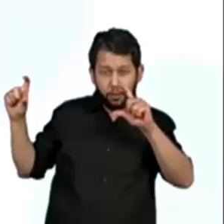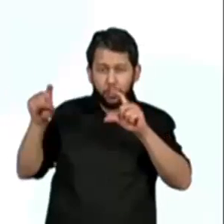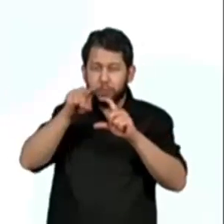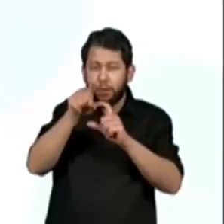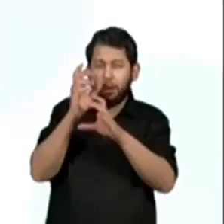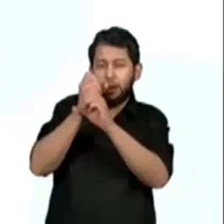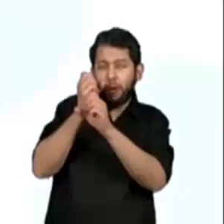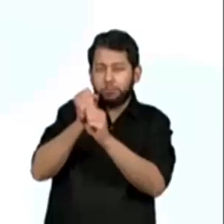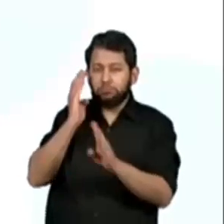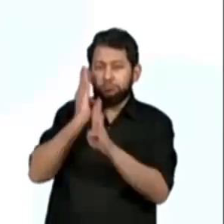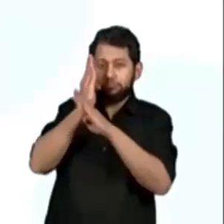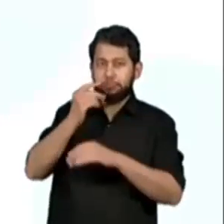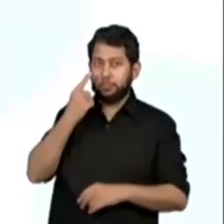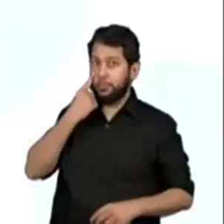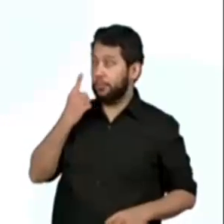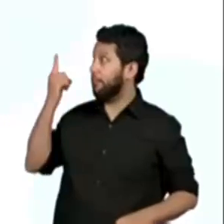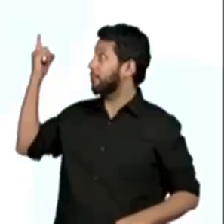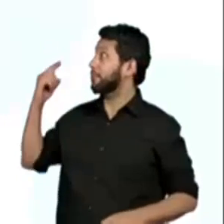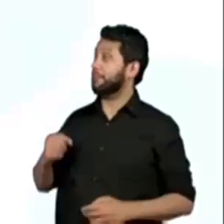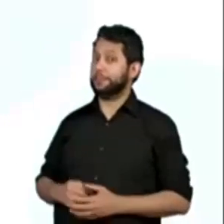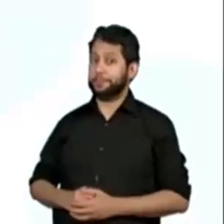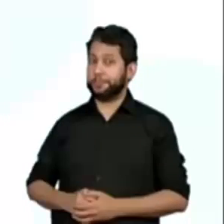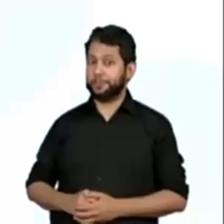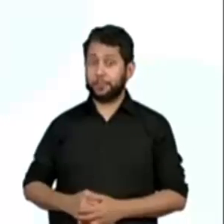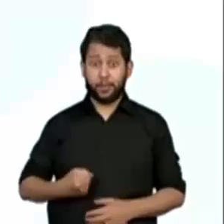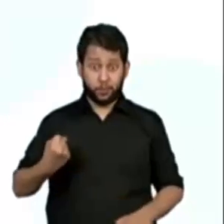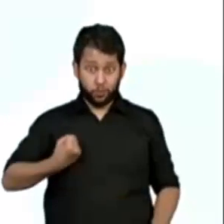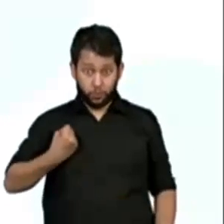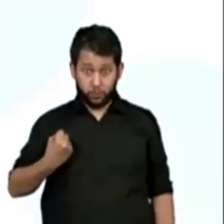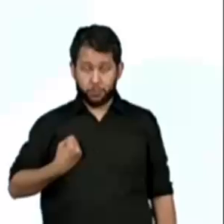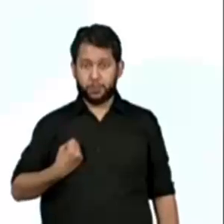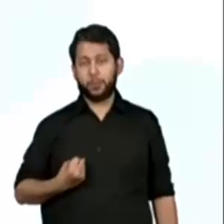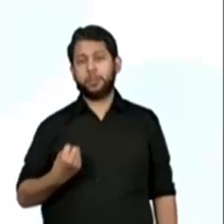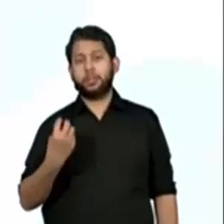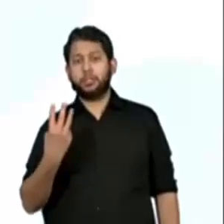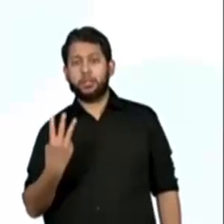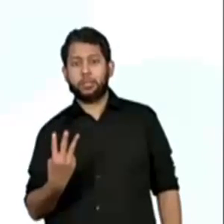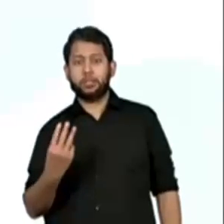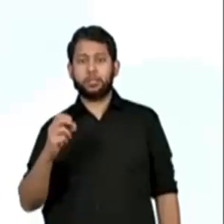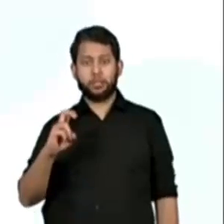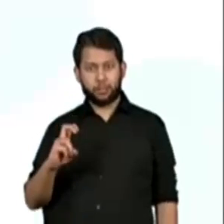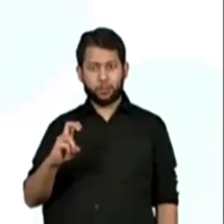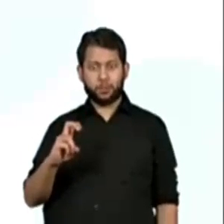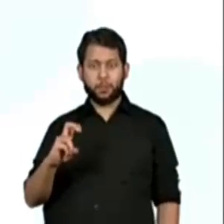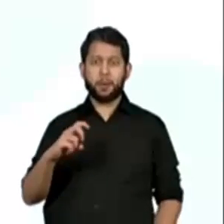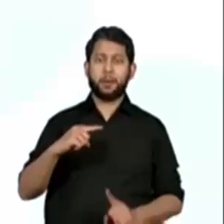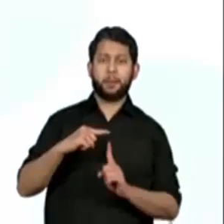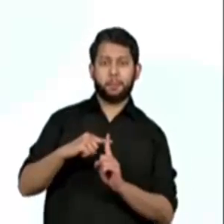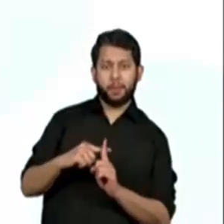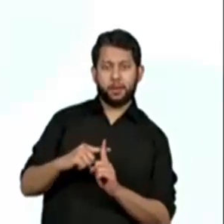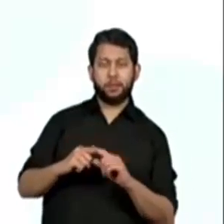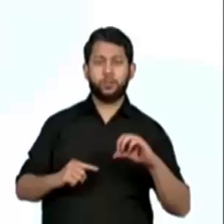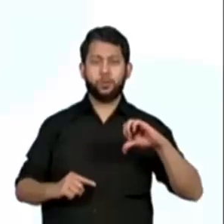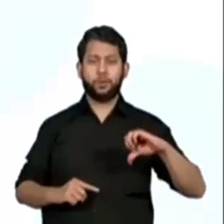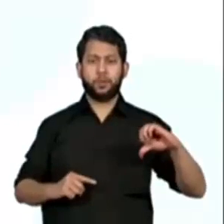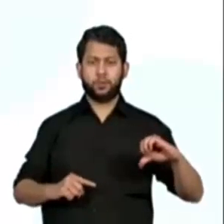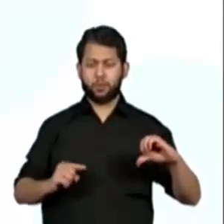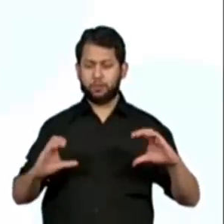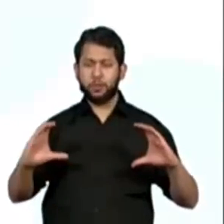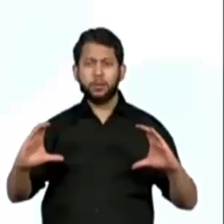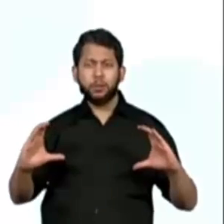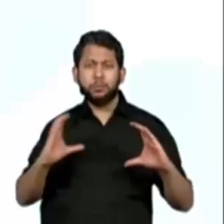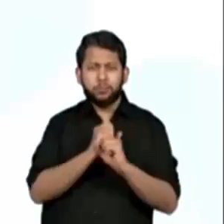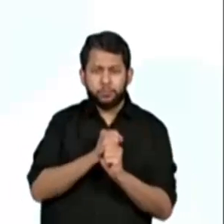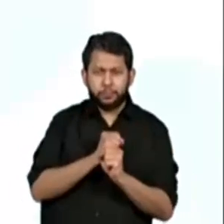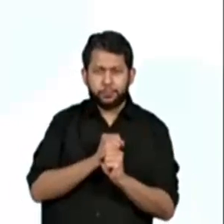na operação. A operação é 35 mais 99. A